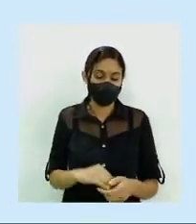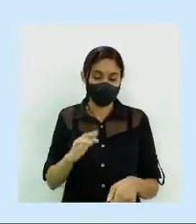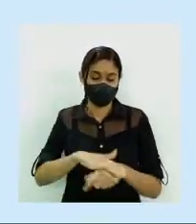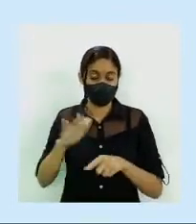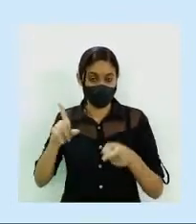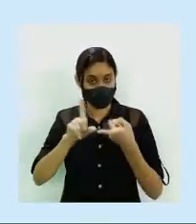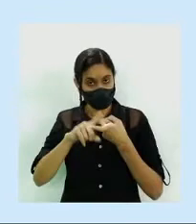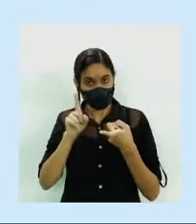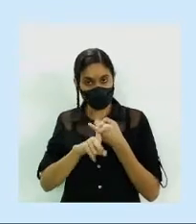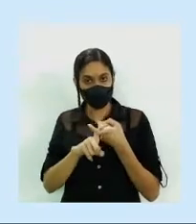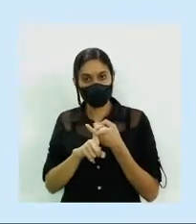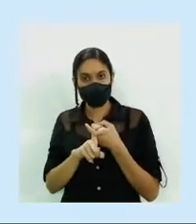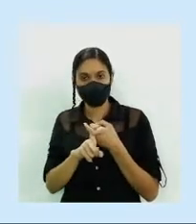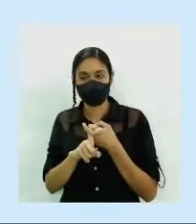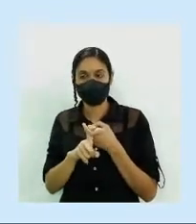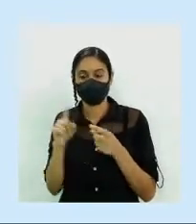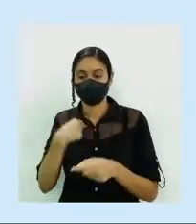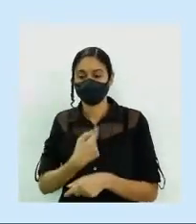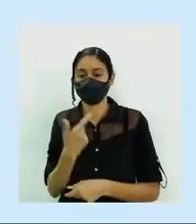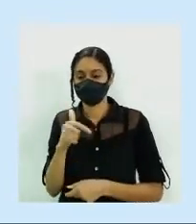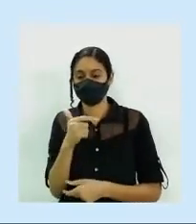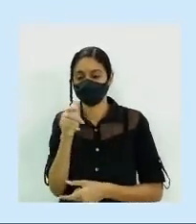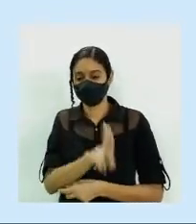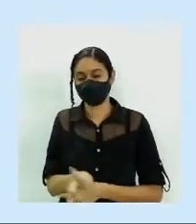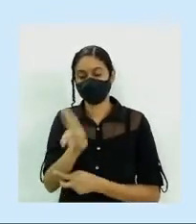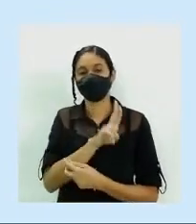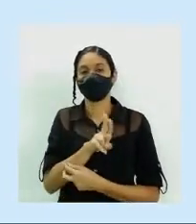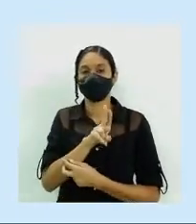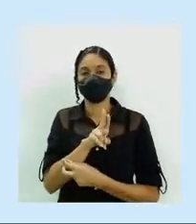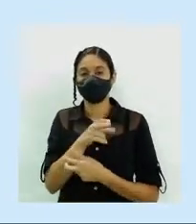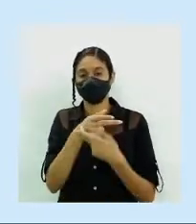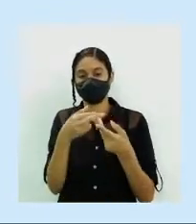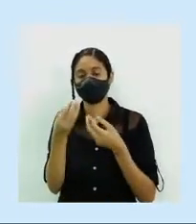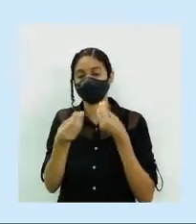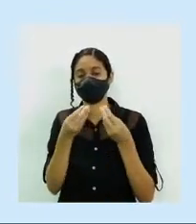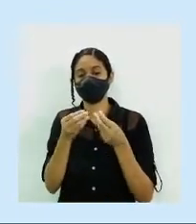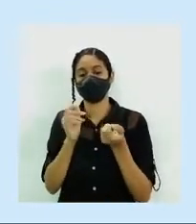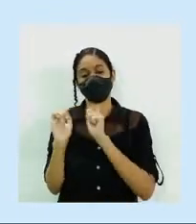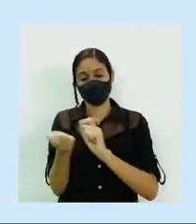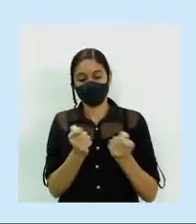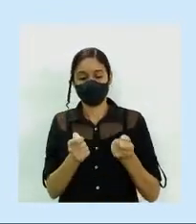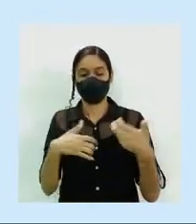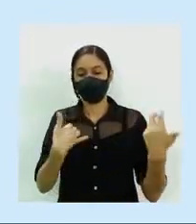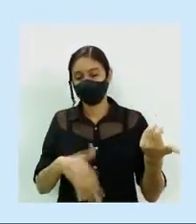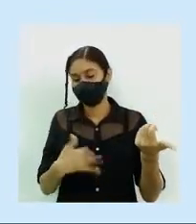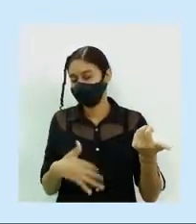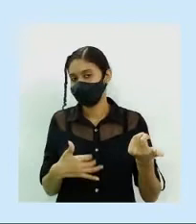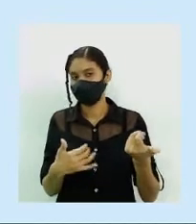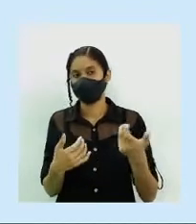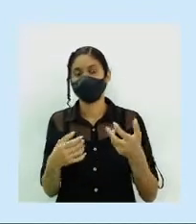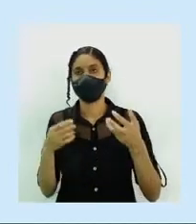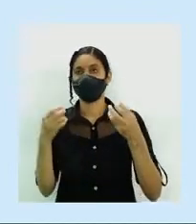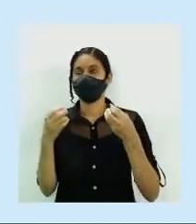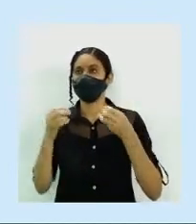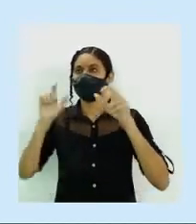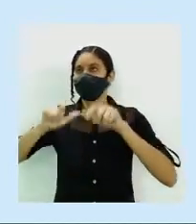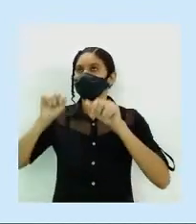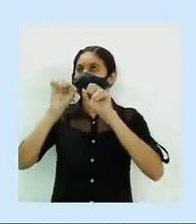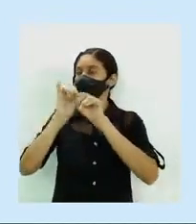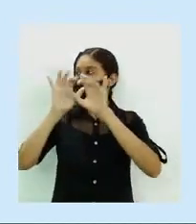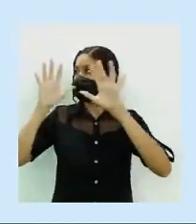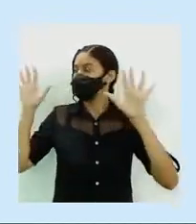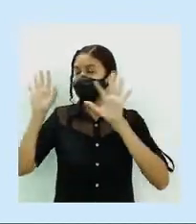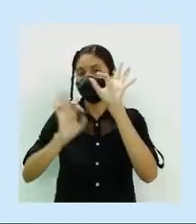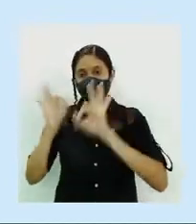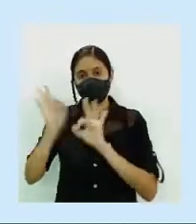ainda, porque no slam a gente não tem a utilização de recursos como instrumentos musicais, cenários, figurinos,